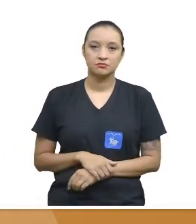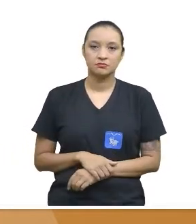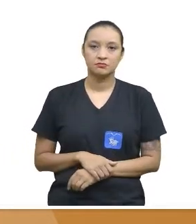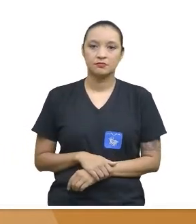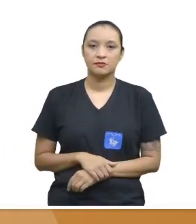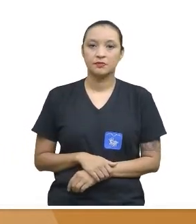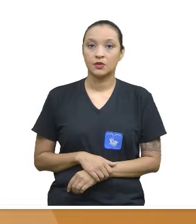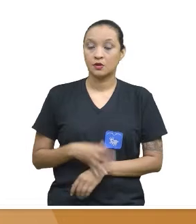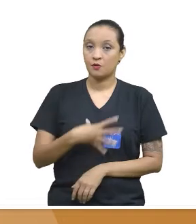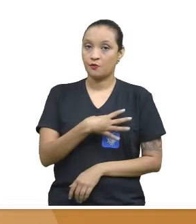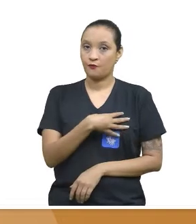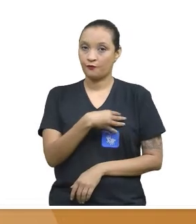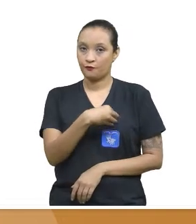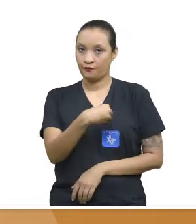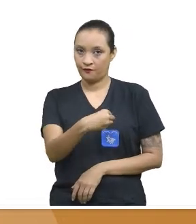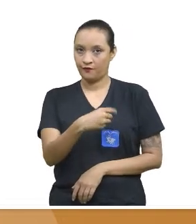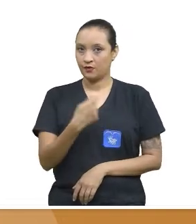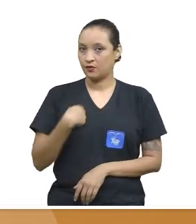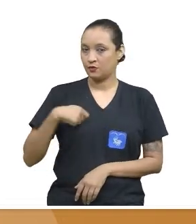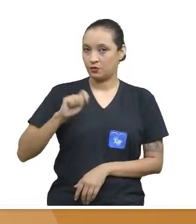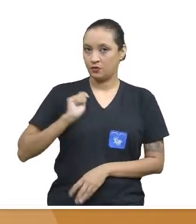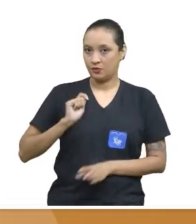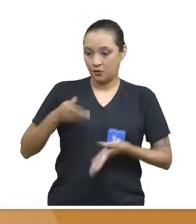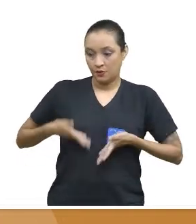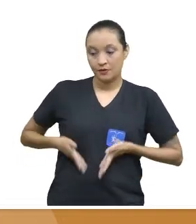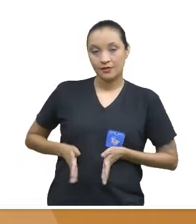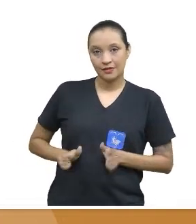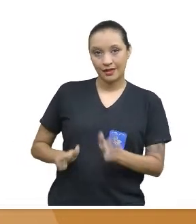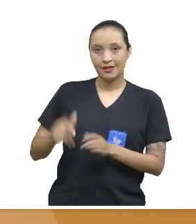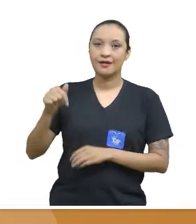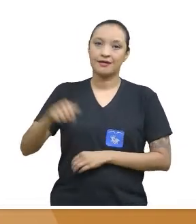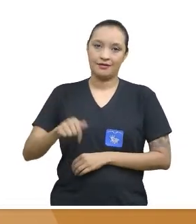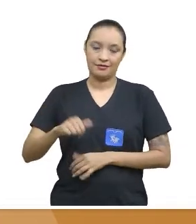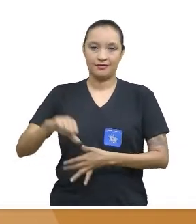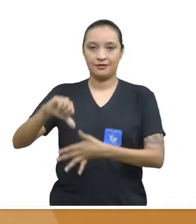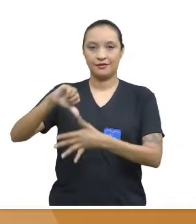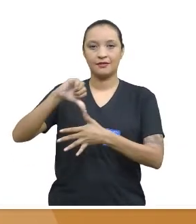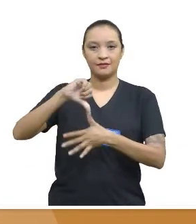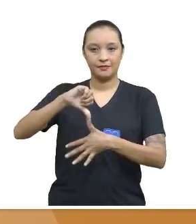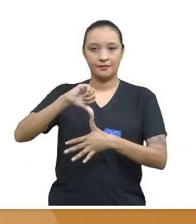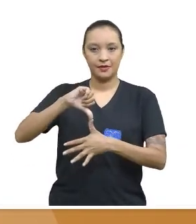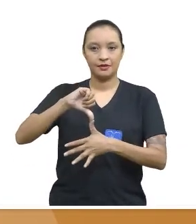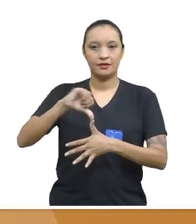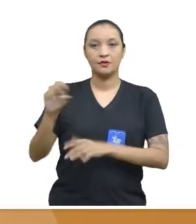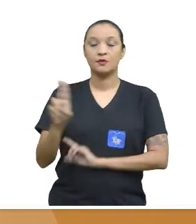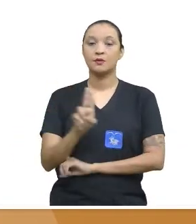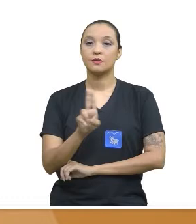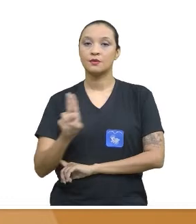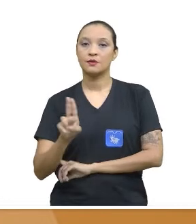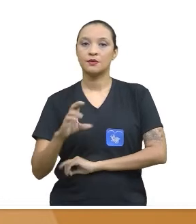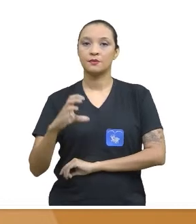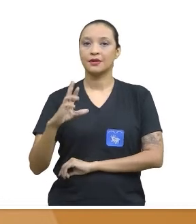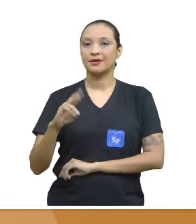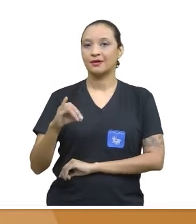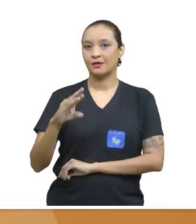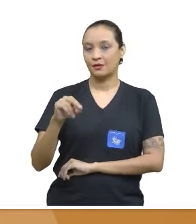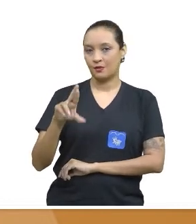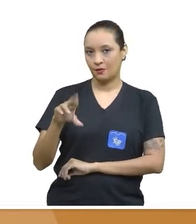desses espanhóis, mas nascidos na América, são chamados